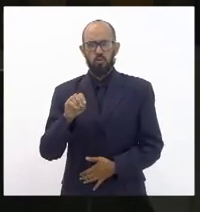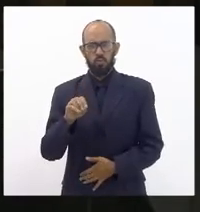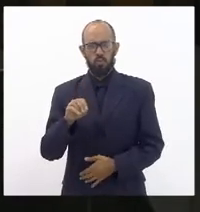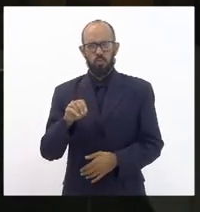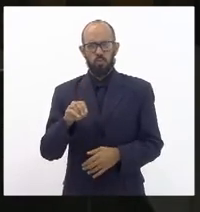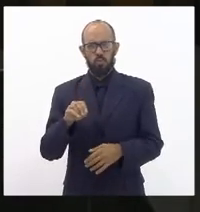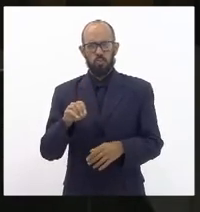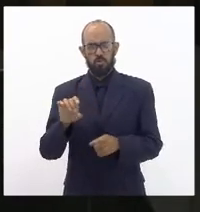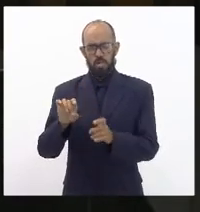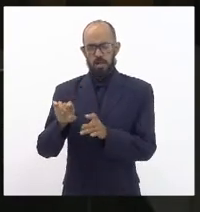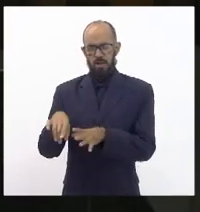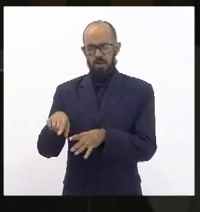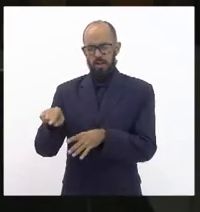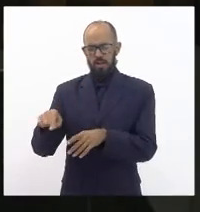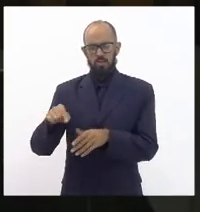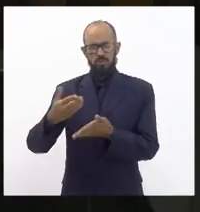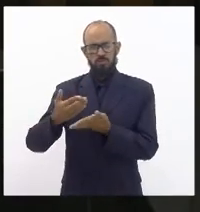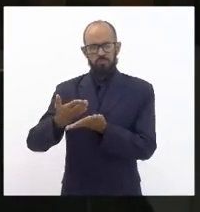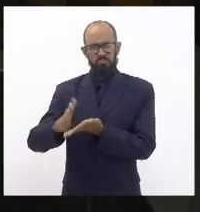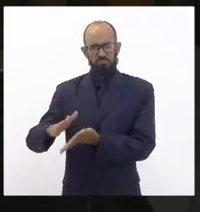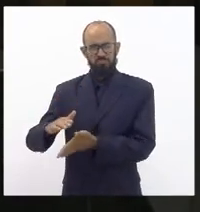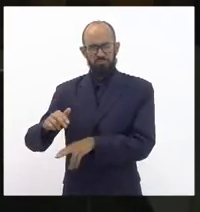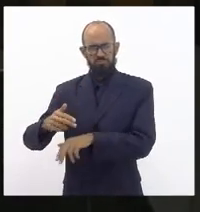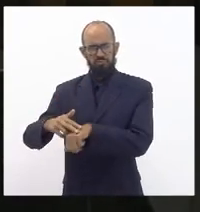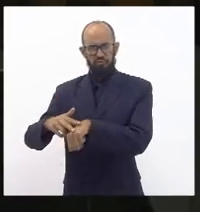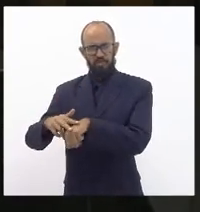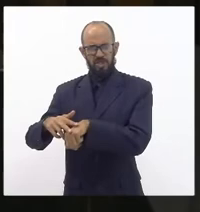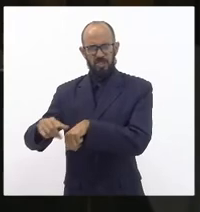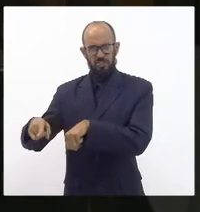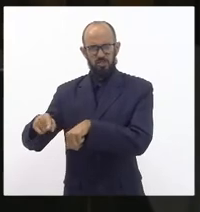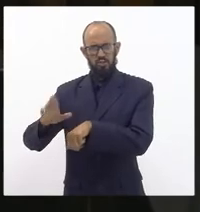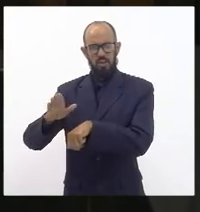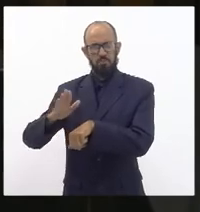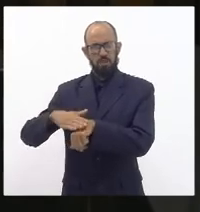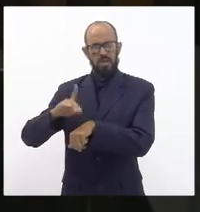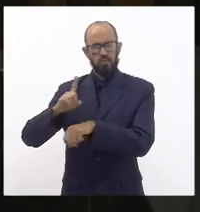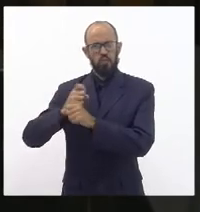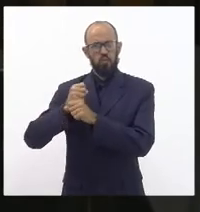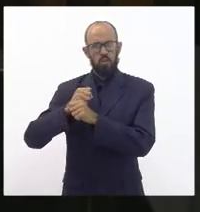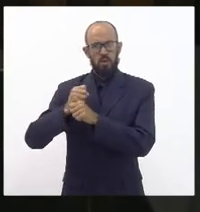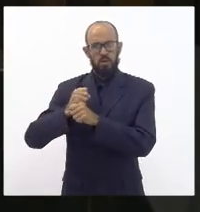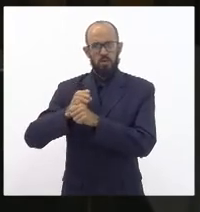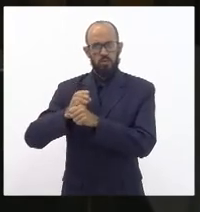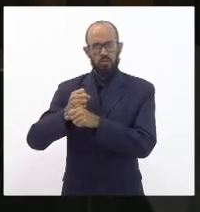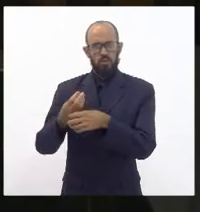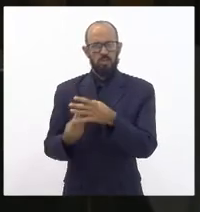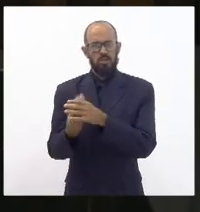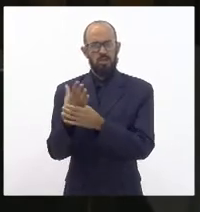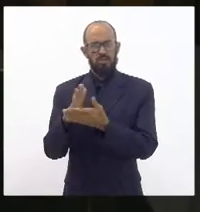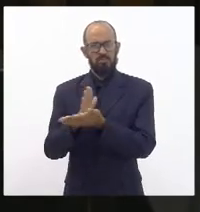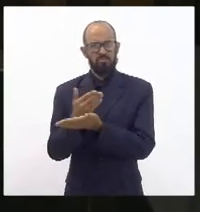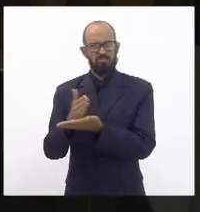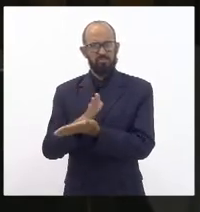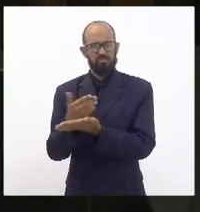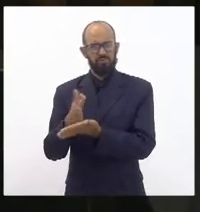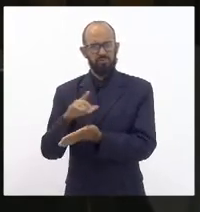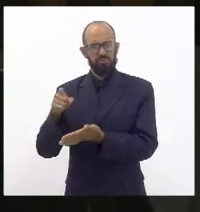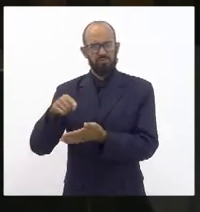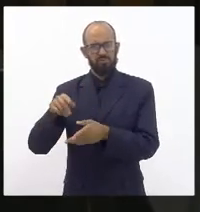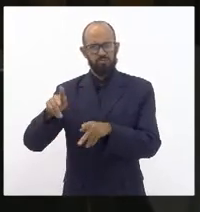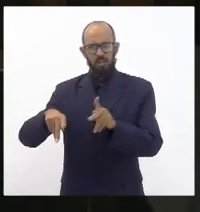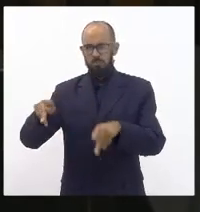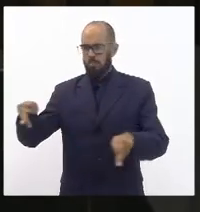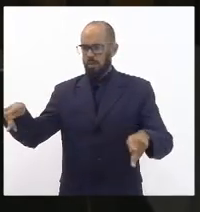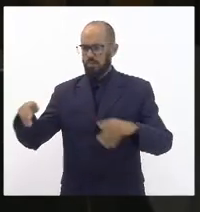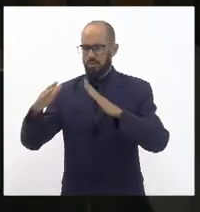fazer as etapas iniciais da obra e tá lá mais de um ano causando desconforto os moradores